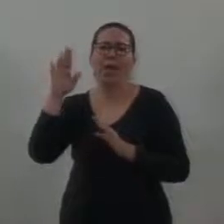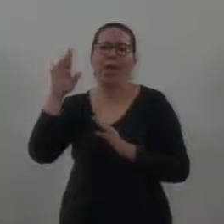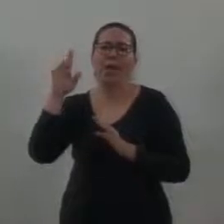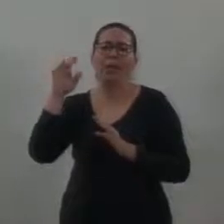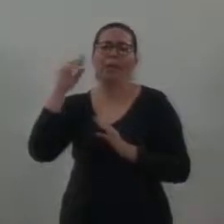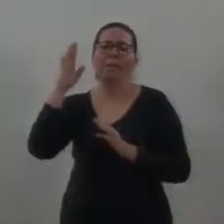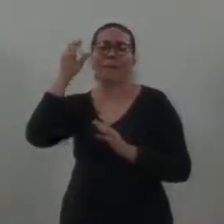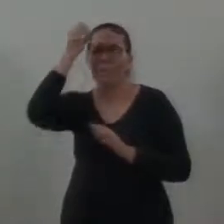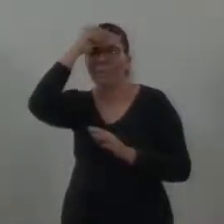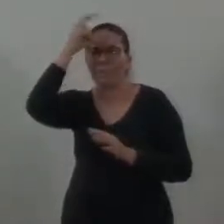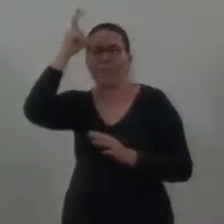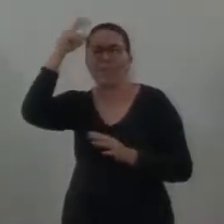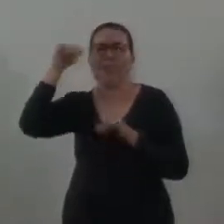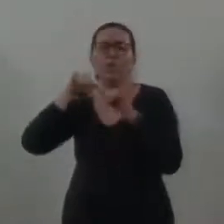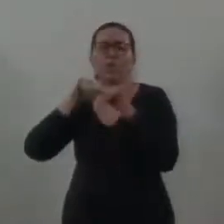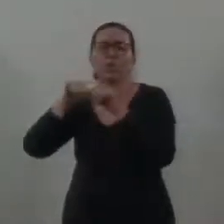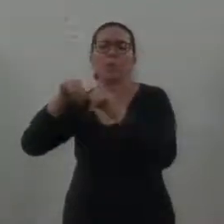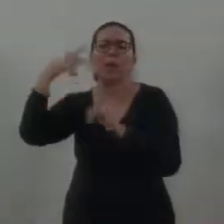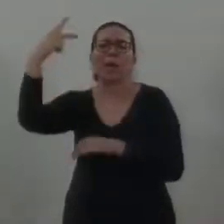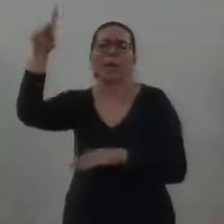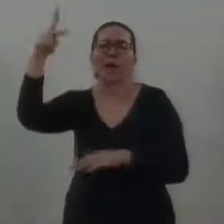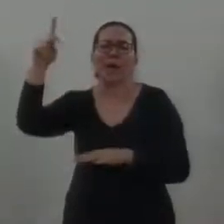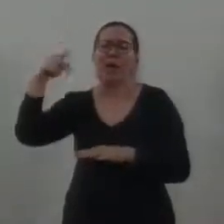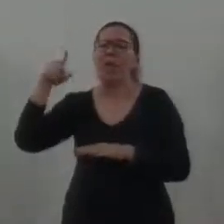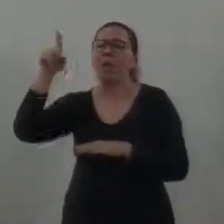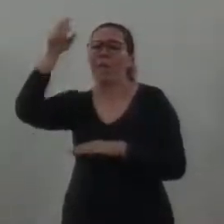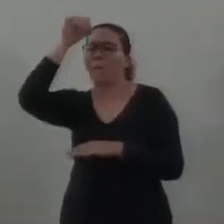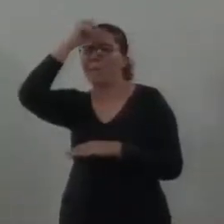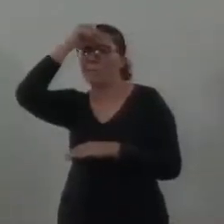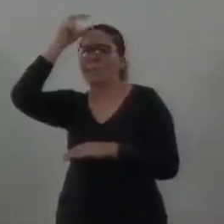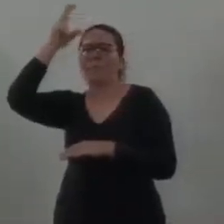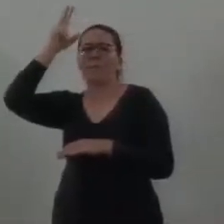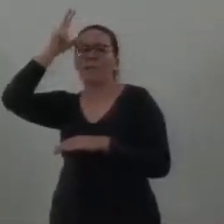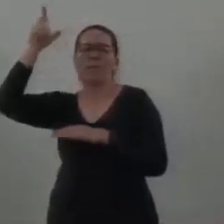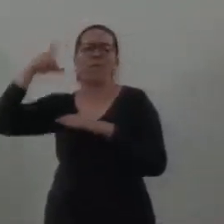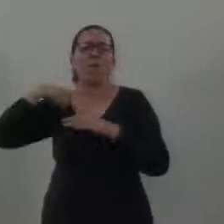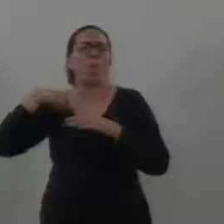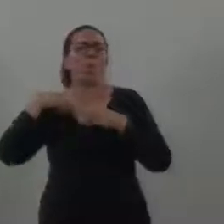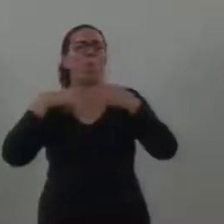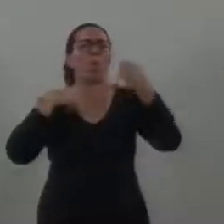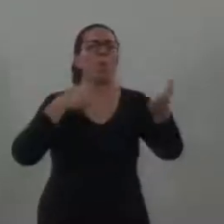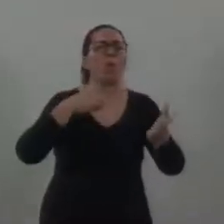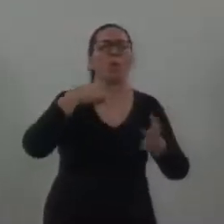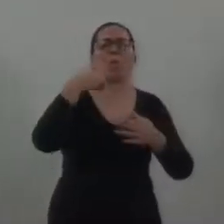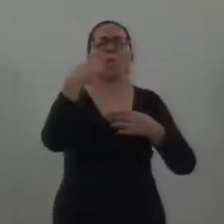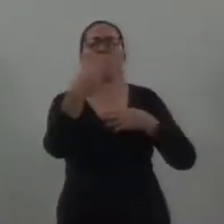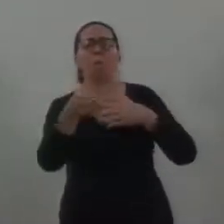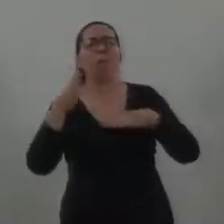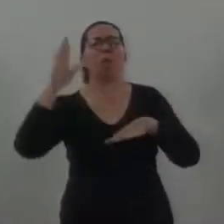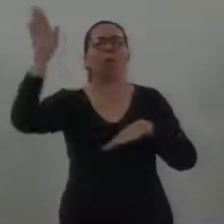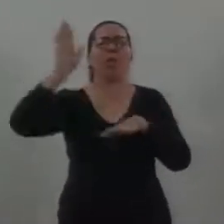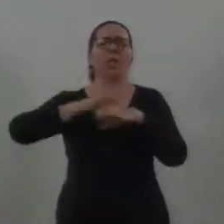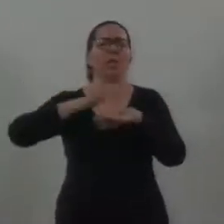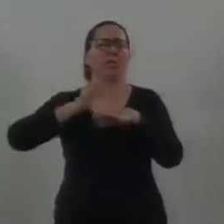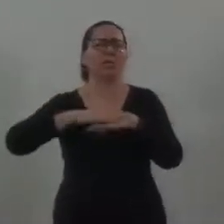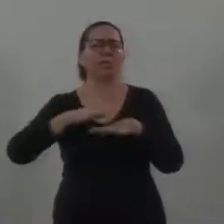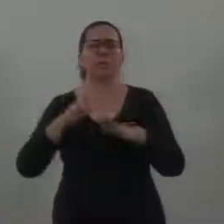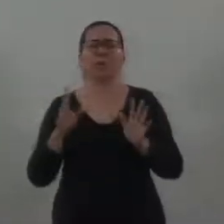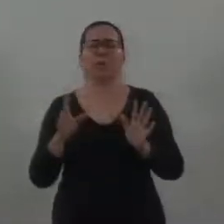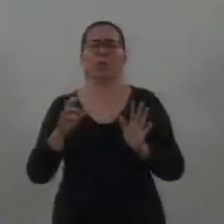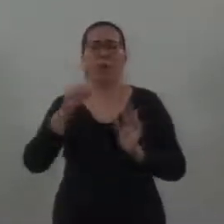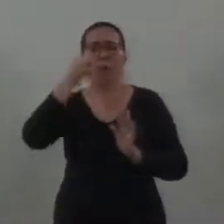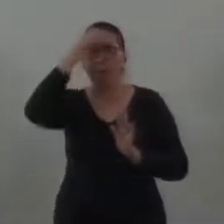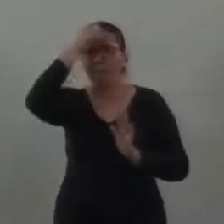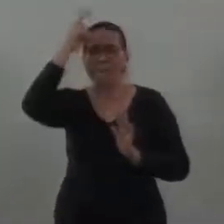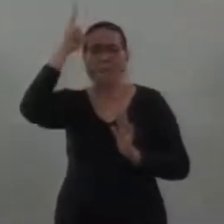do prefeito, não é o supermercado do prefeito, eu vou dar cesta, eu não vou dar cesta. Que conversa fiada, né? O prefeito